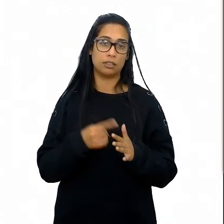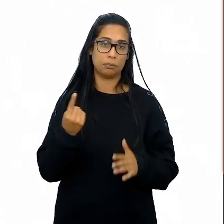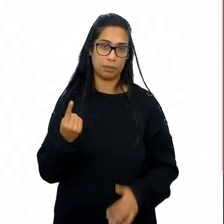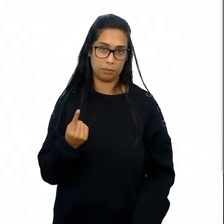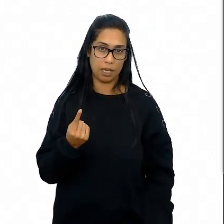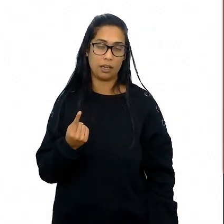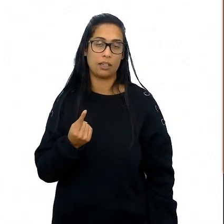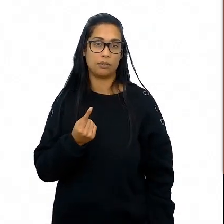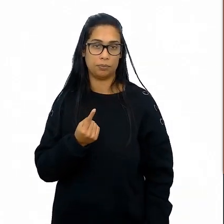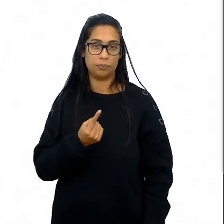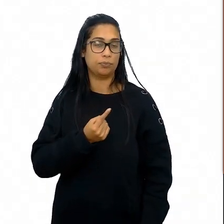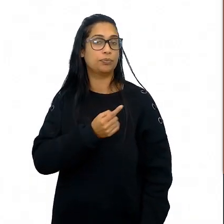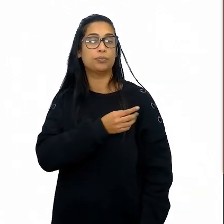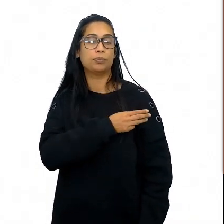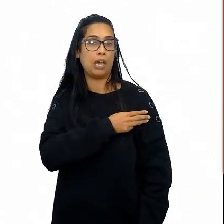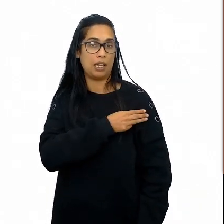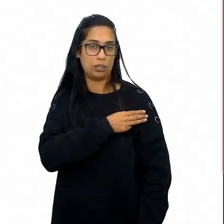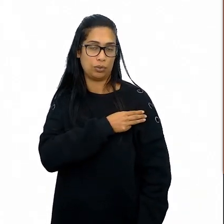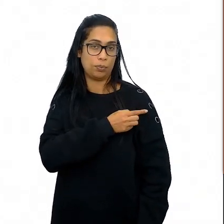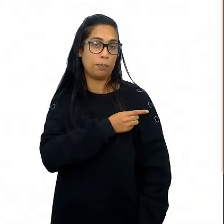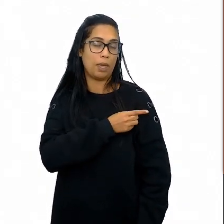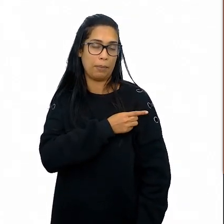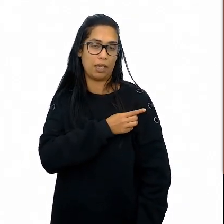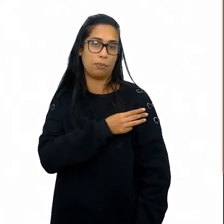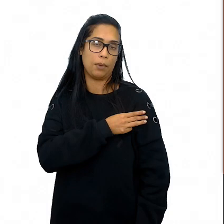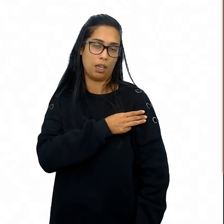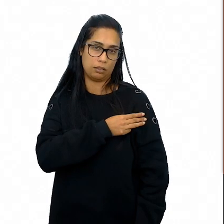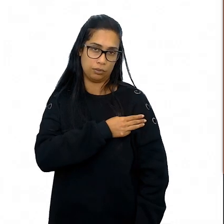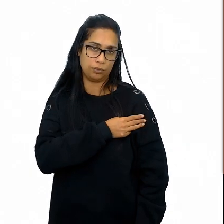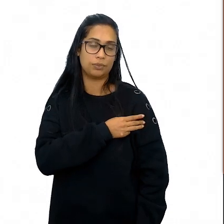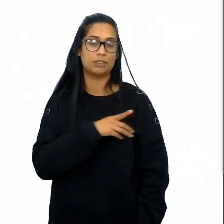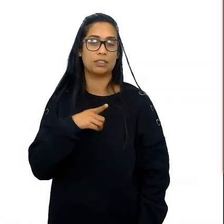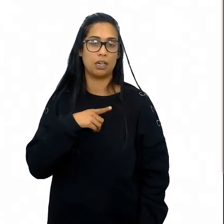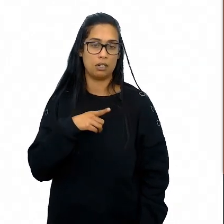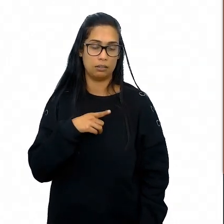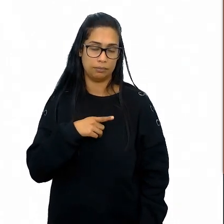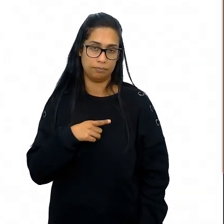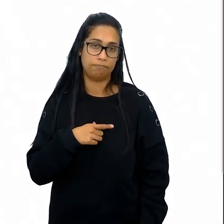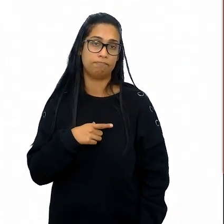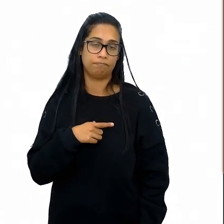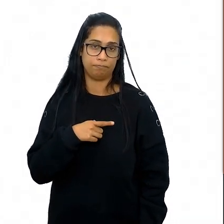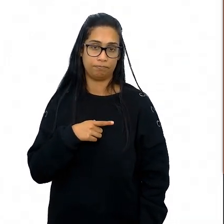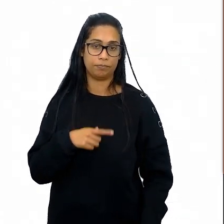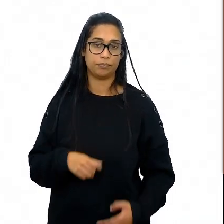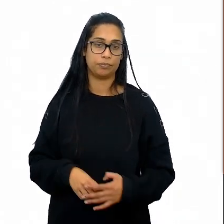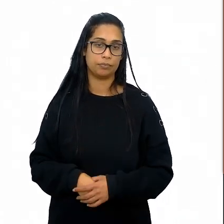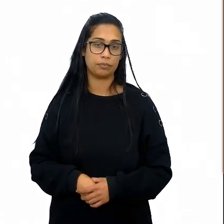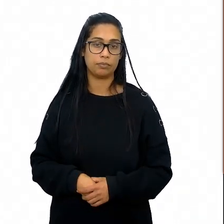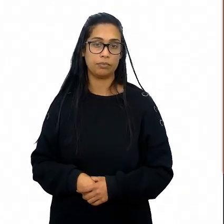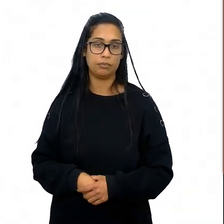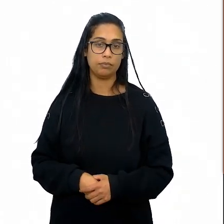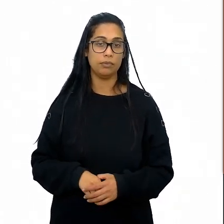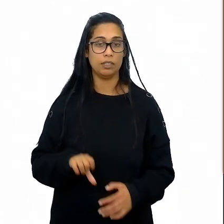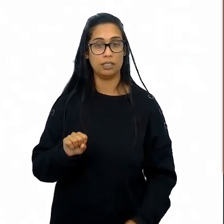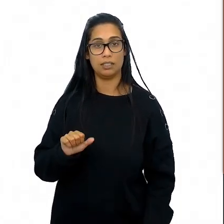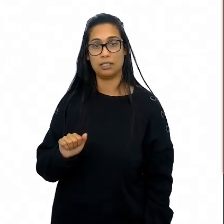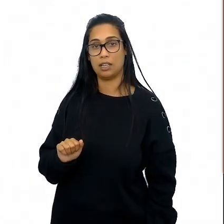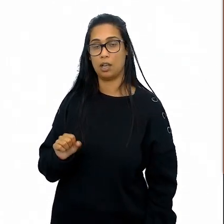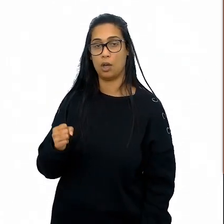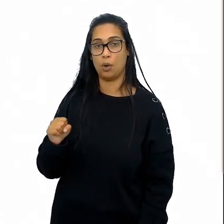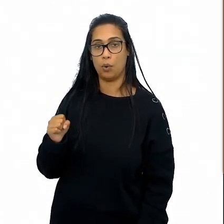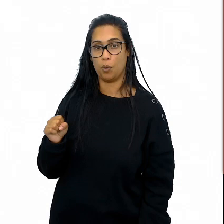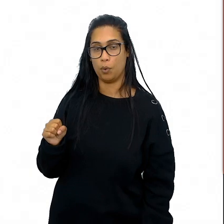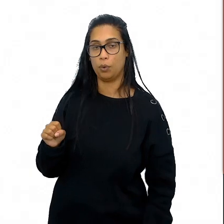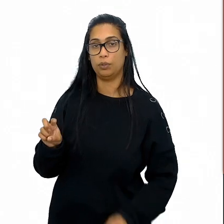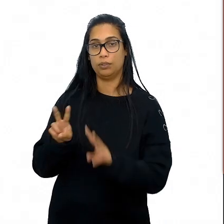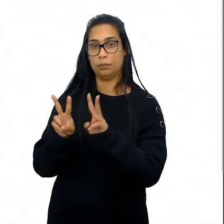série do Ensino Médio Tá bem então na sa8 da 1ª série do Ensino Médio a unidade